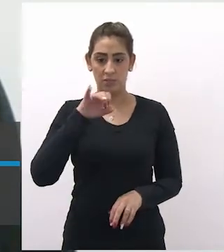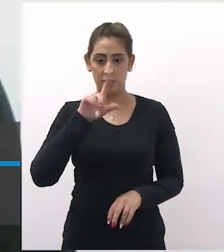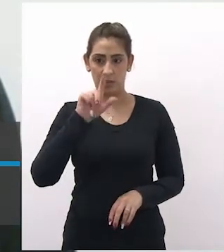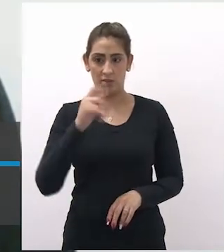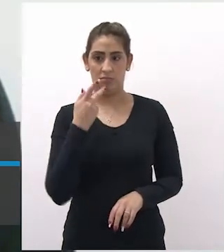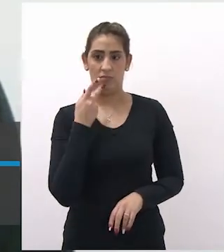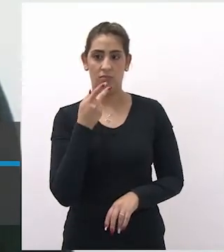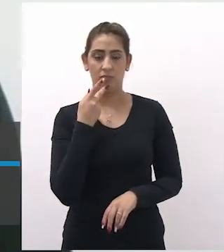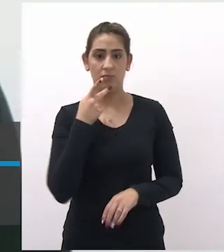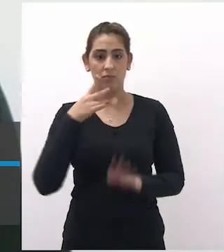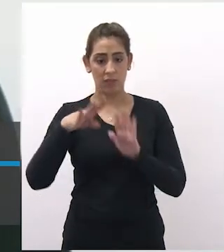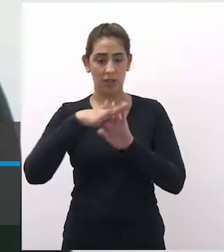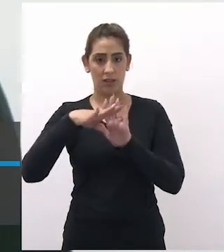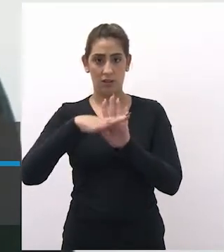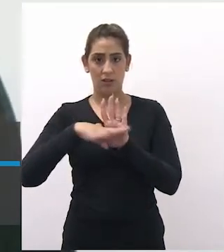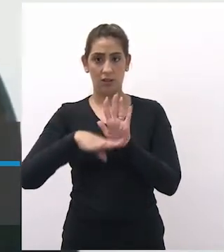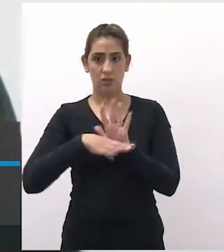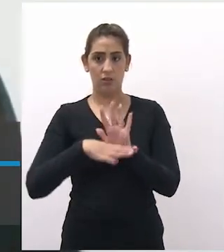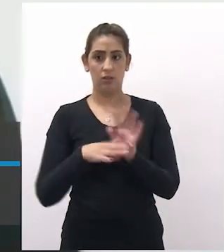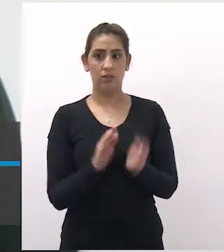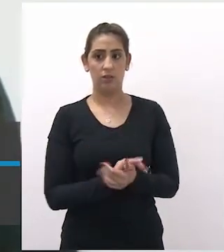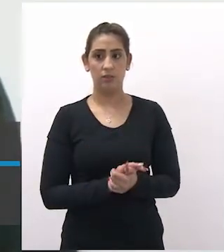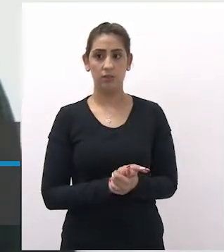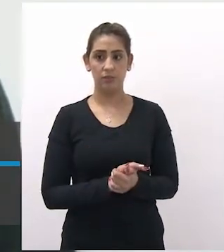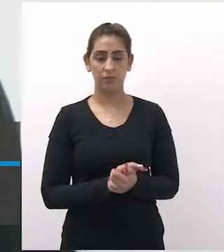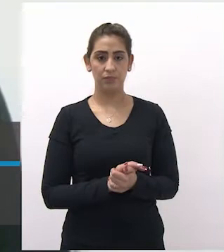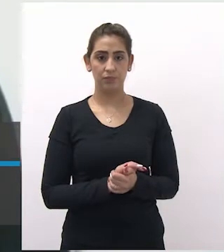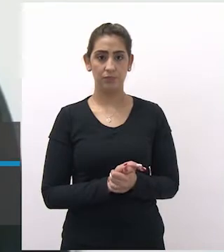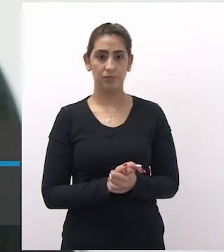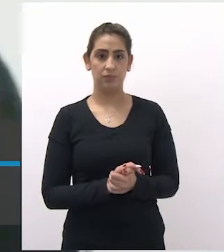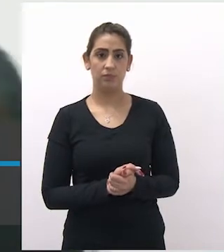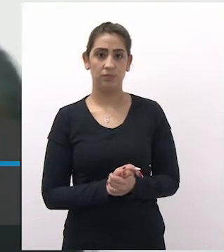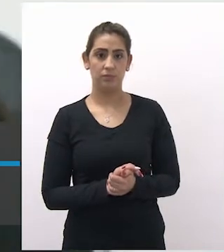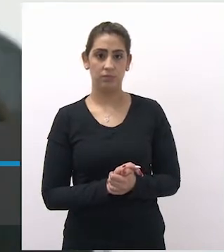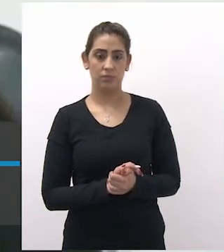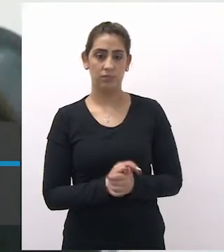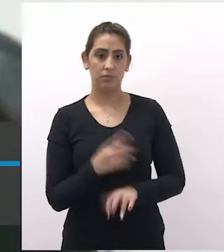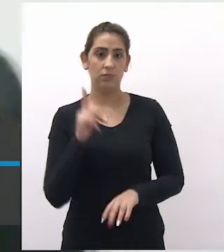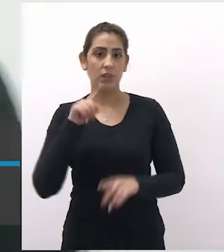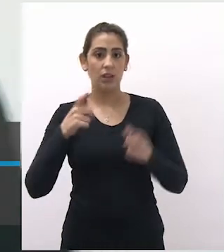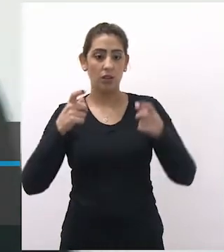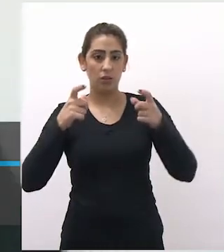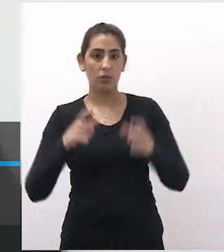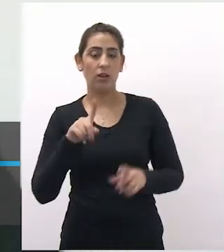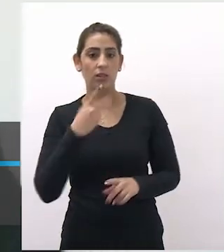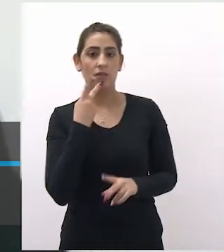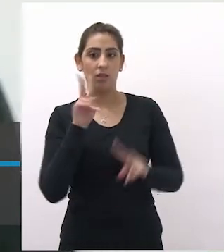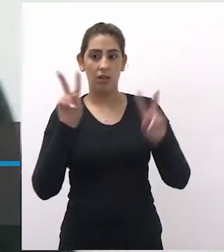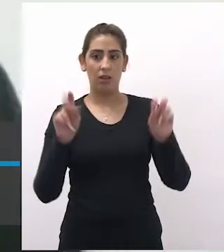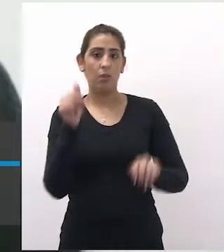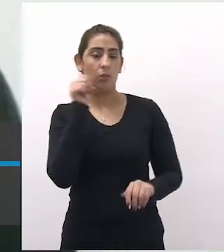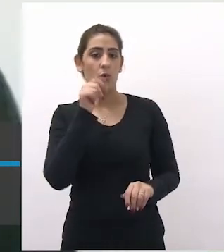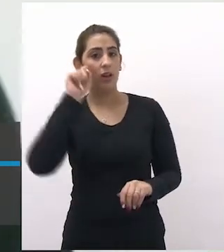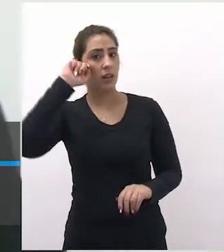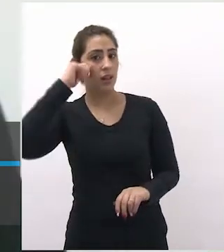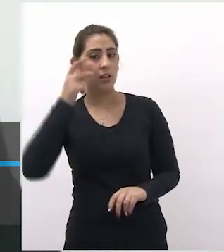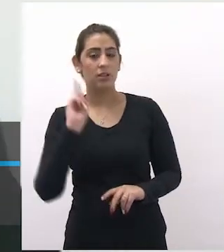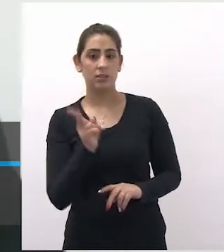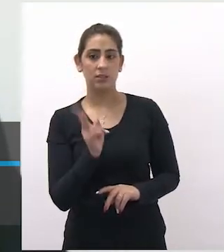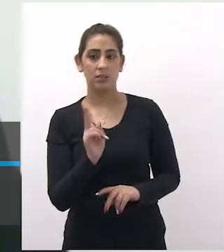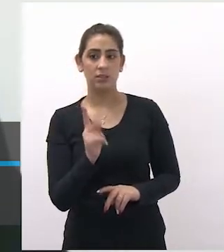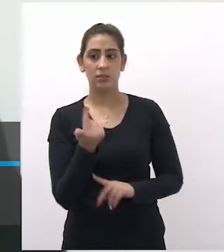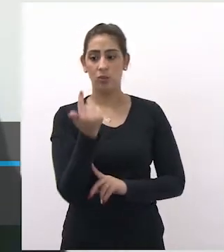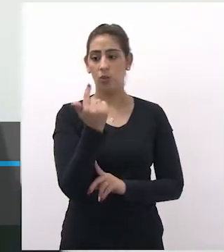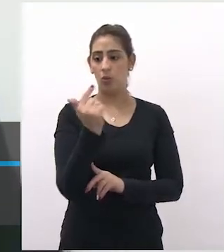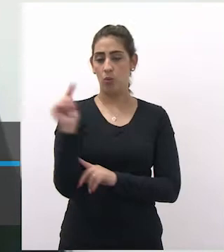parafraseando a categoria forjada por Simone de Beauvoir no livro que é Lugar de Fala, né? A mulher negra acaba sendo o